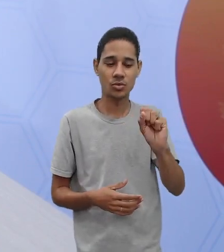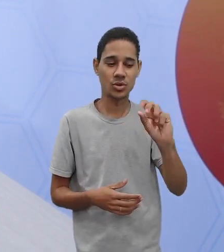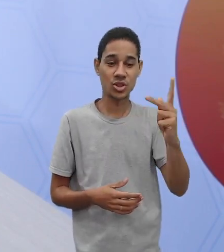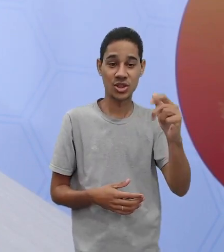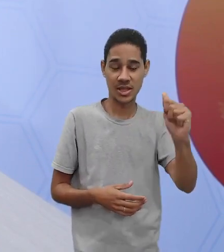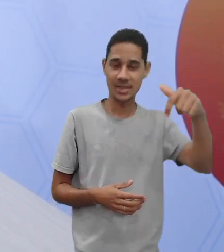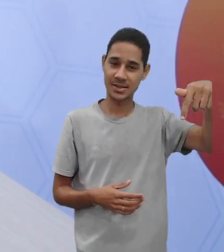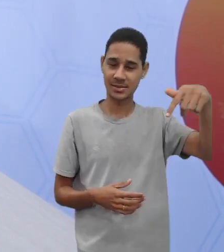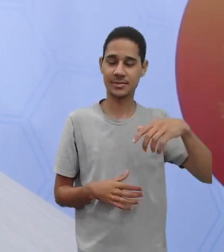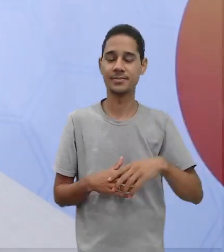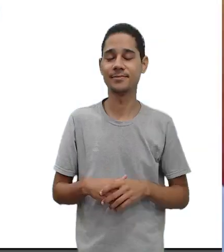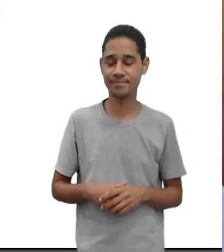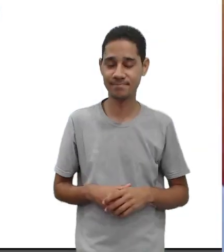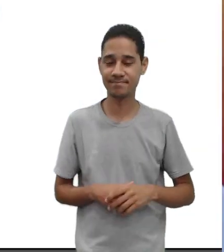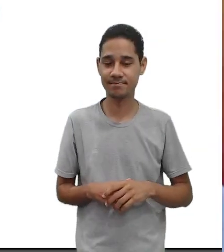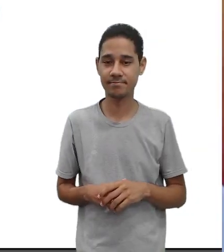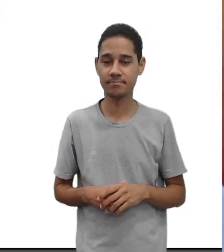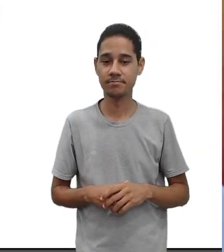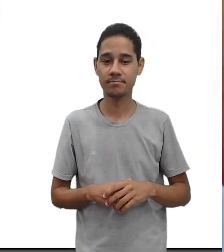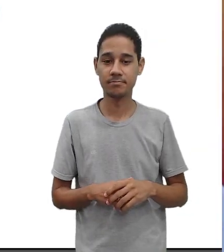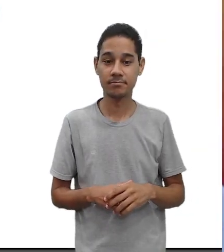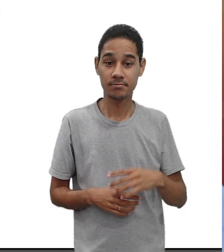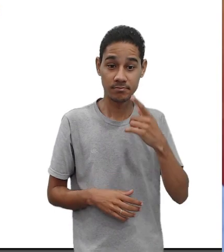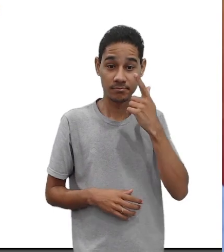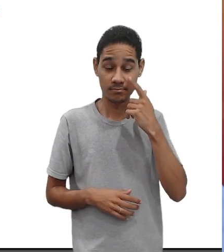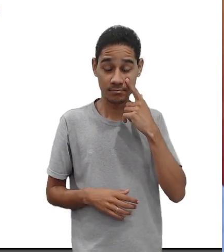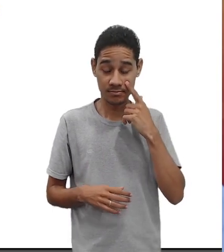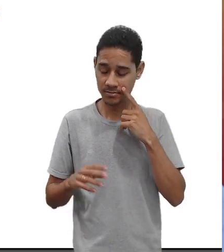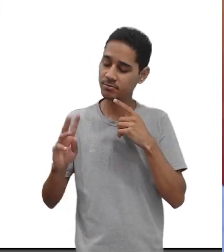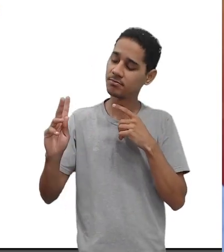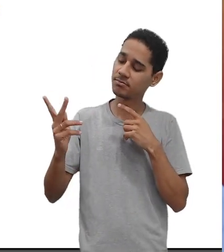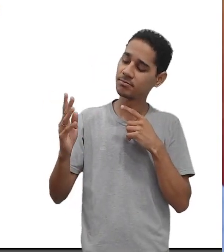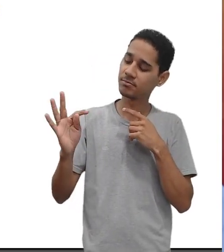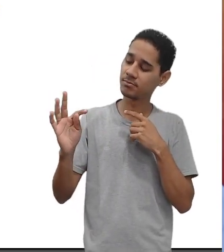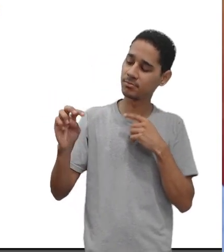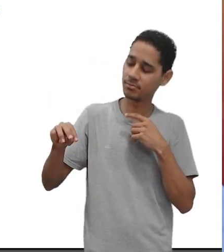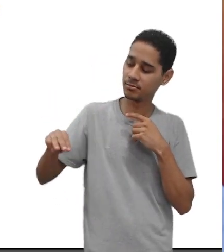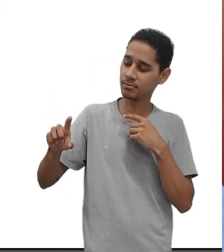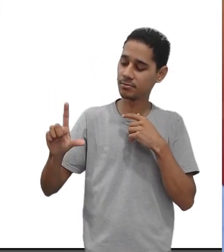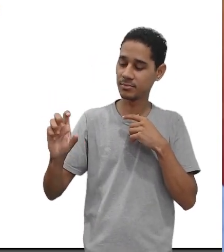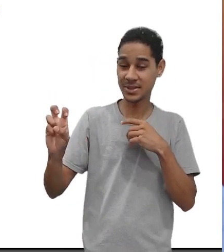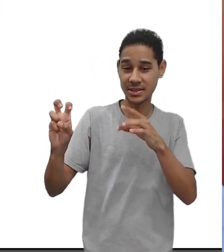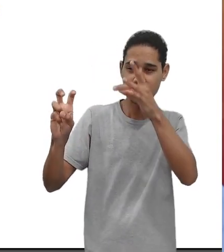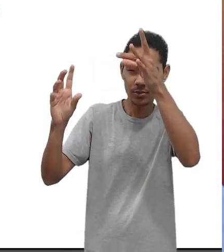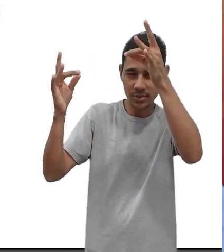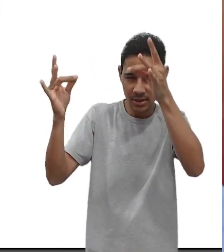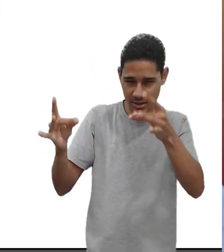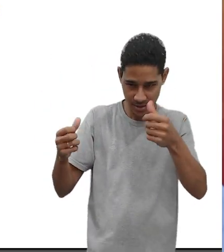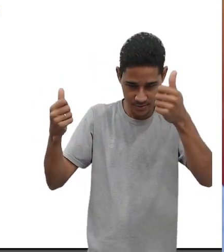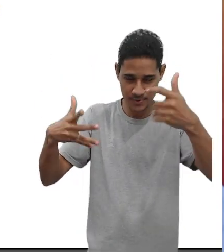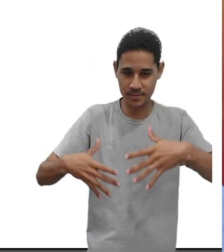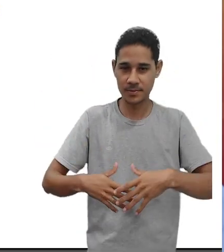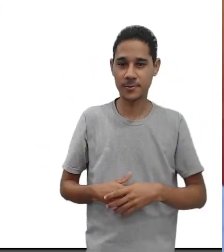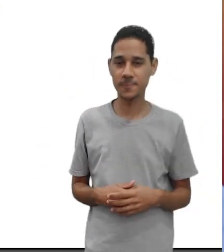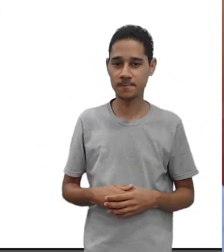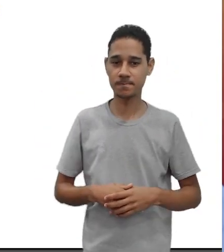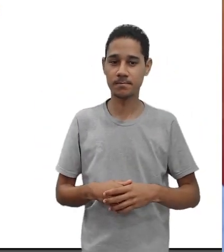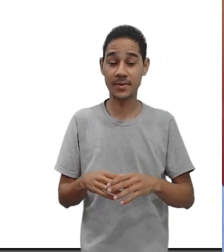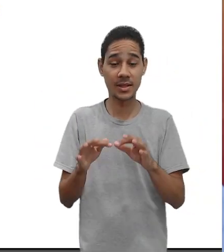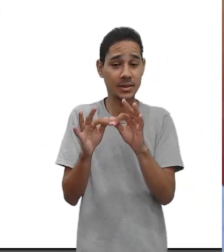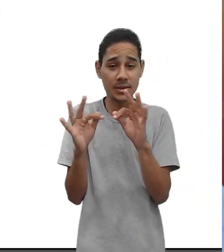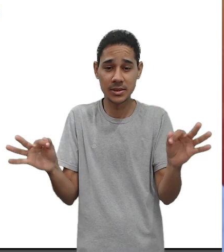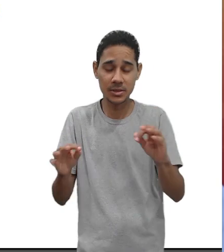página, certo? Detalhes do HTML5, vamos conferir aí. Simplificação e